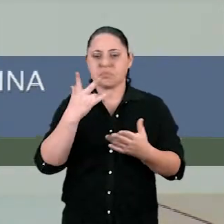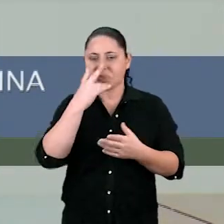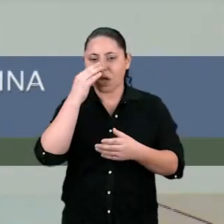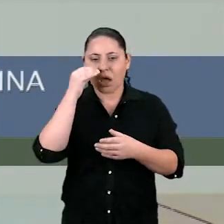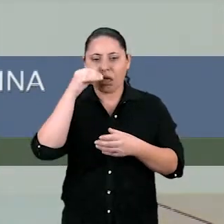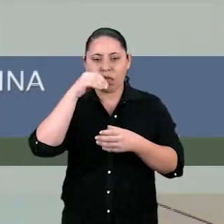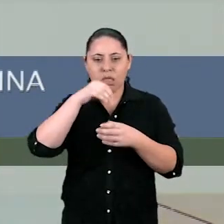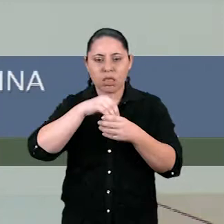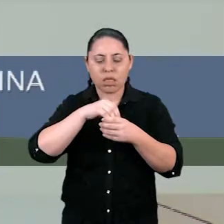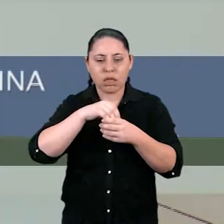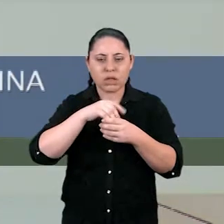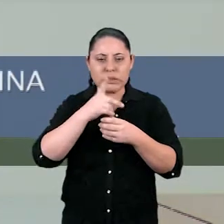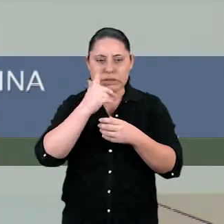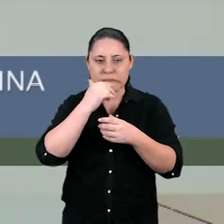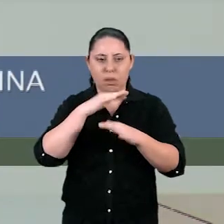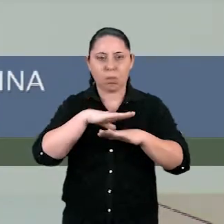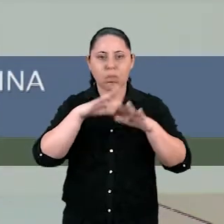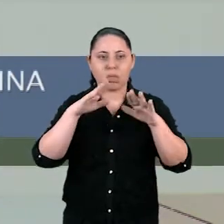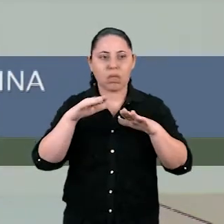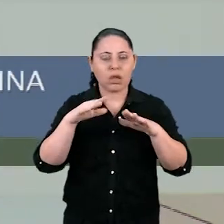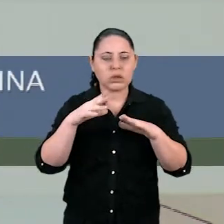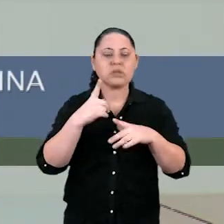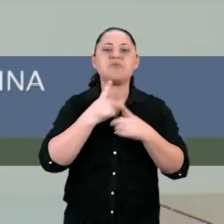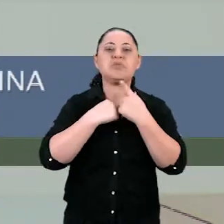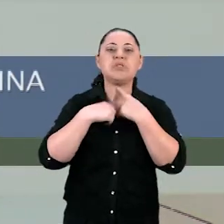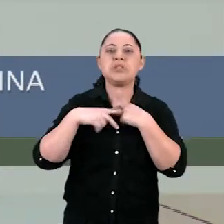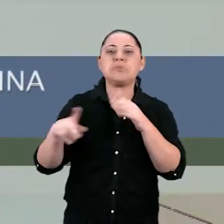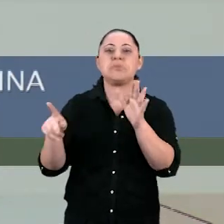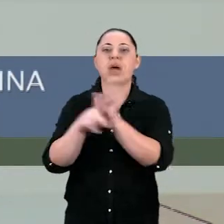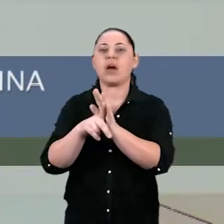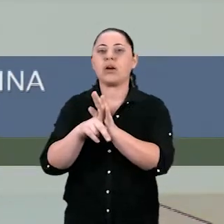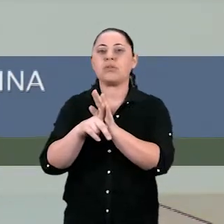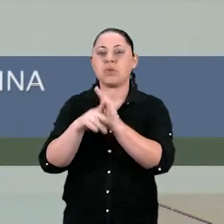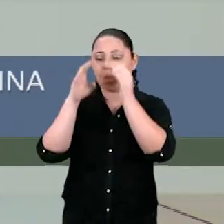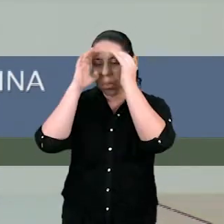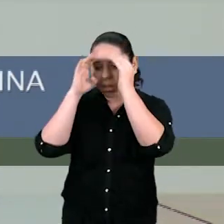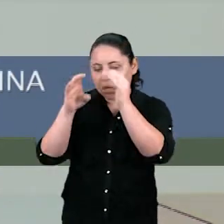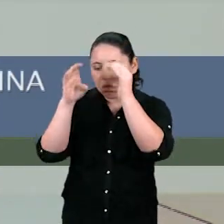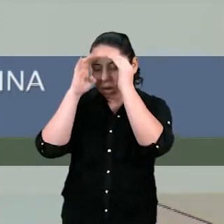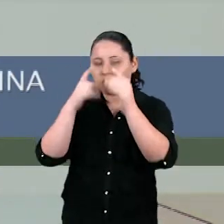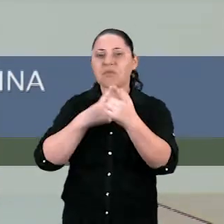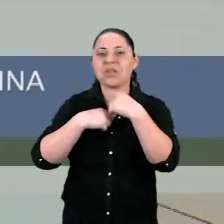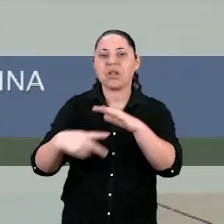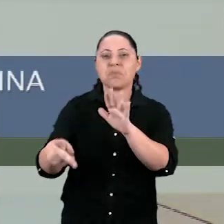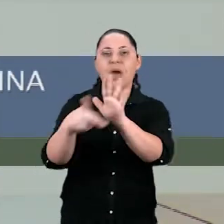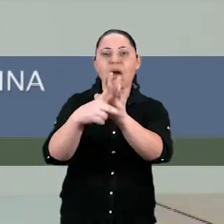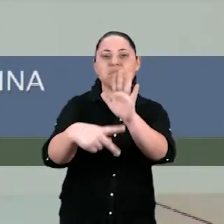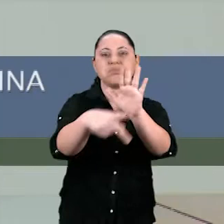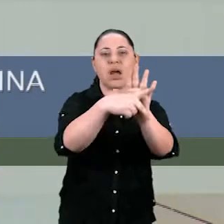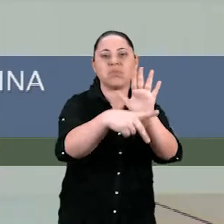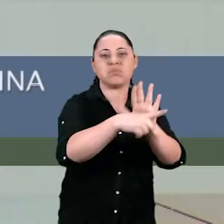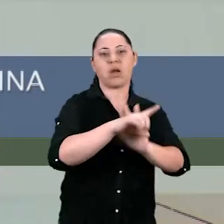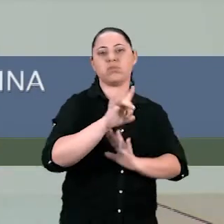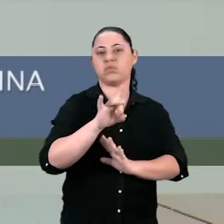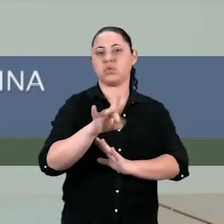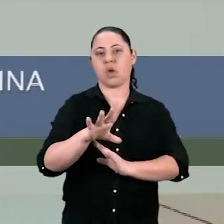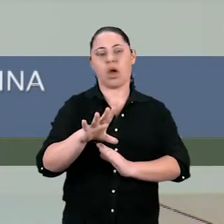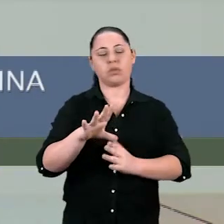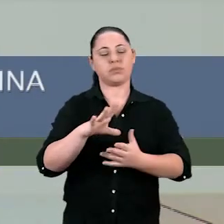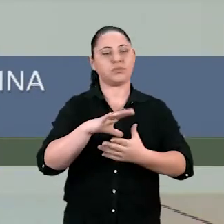da maré dos interesses de certas pessoas. Para isso, eu trago